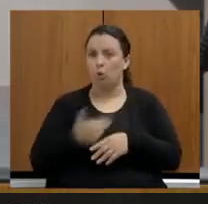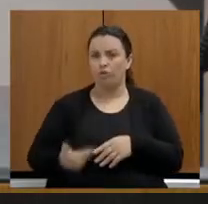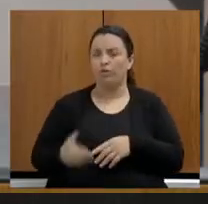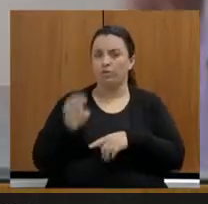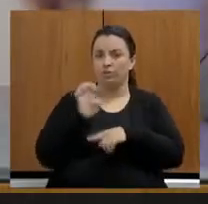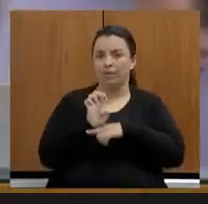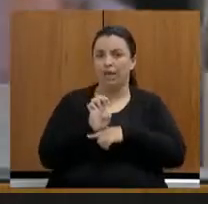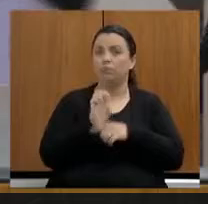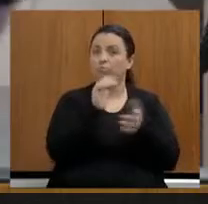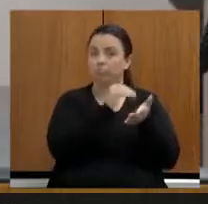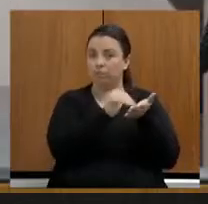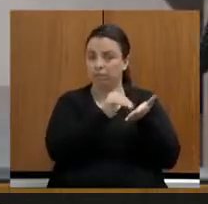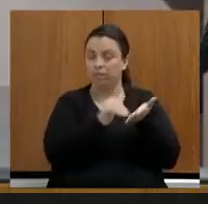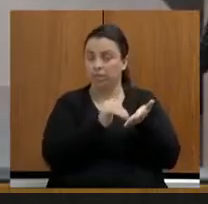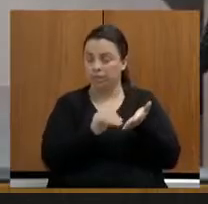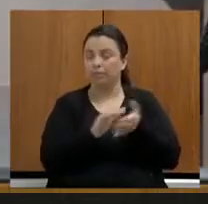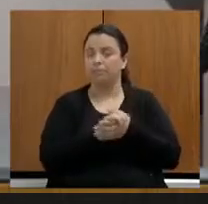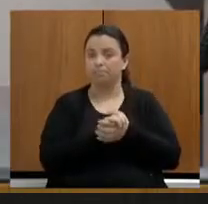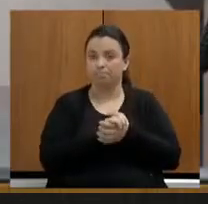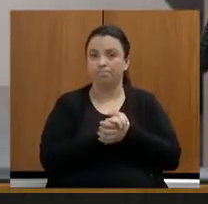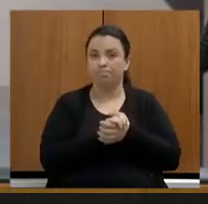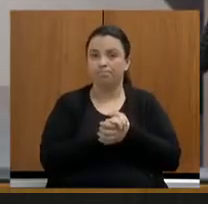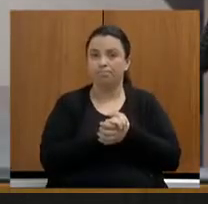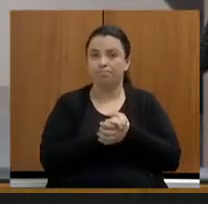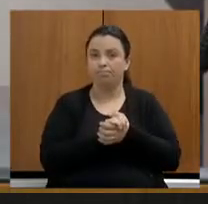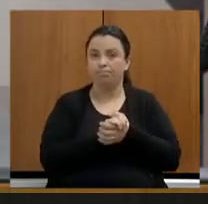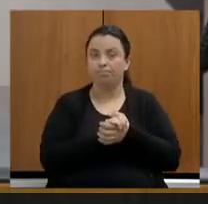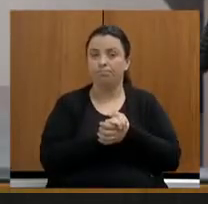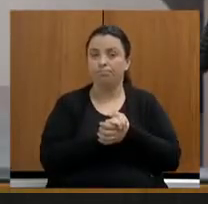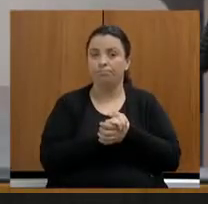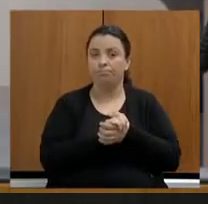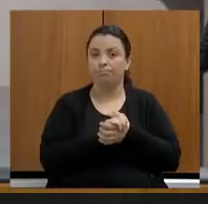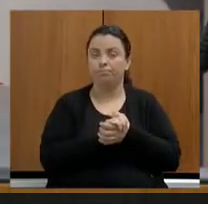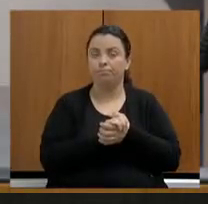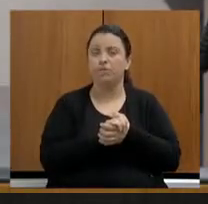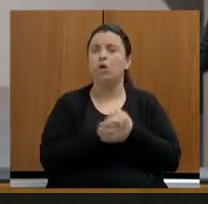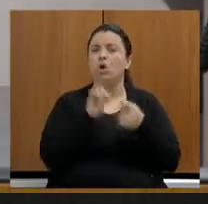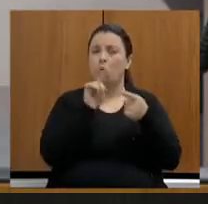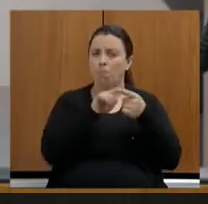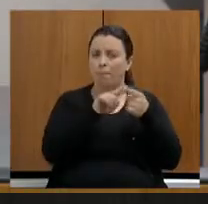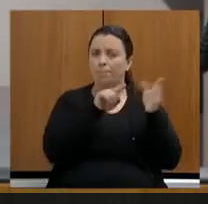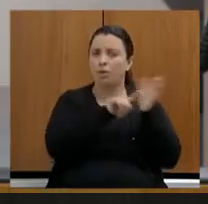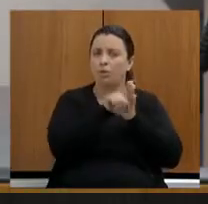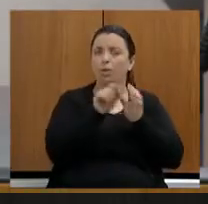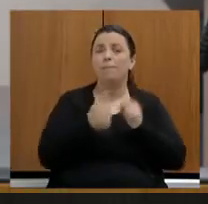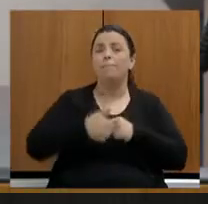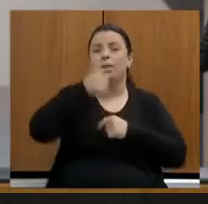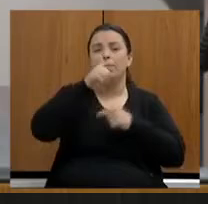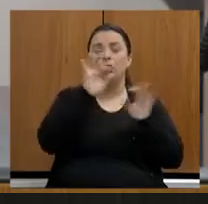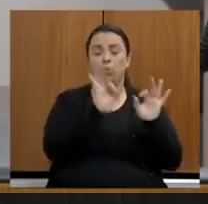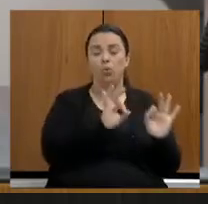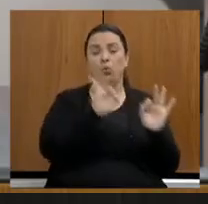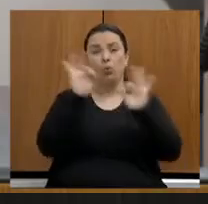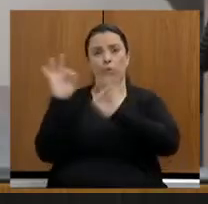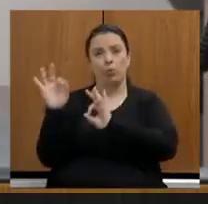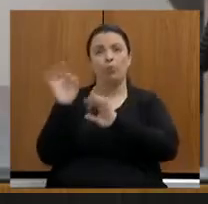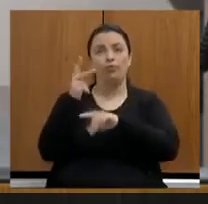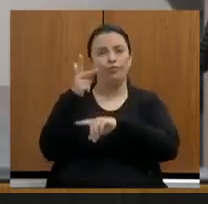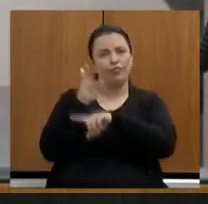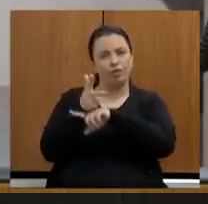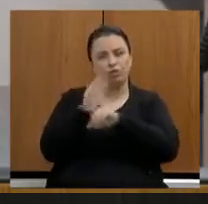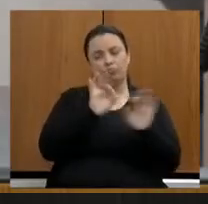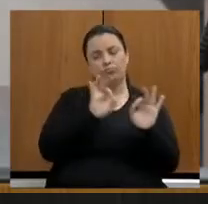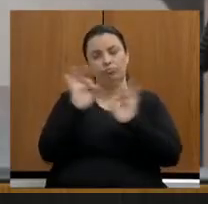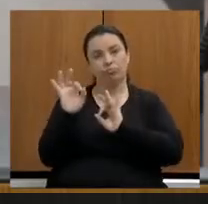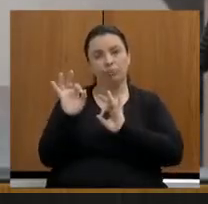de Estado da Educação tem uma eu quero colocar um vídeo rapidamente para que a gente tenha a